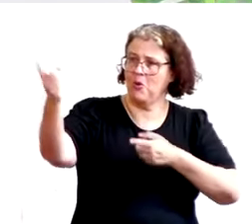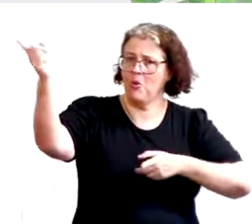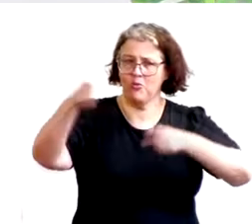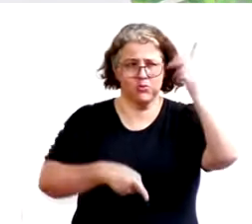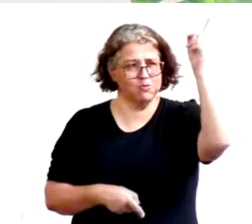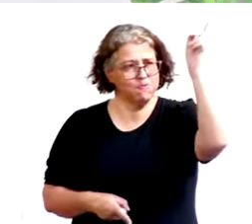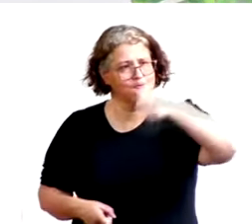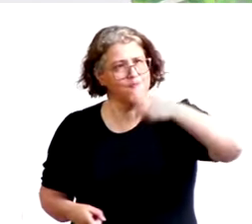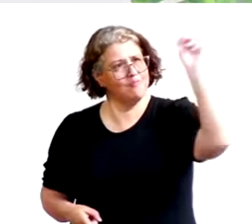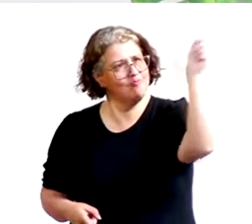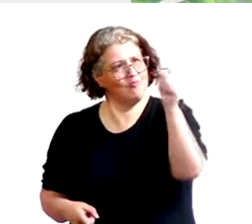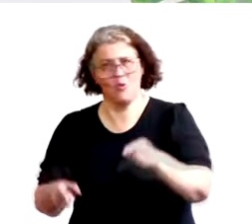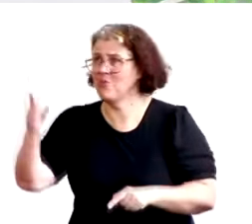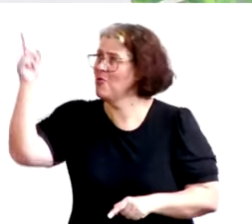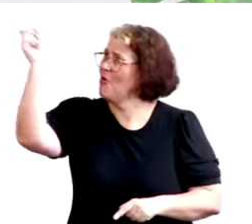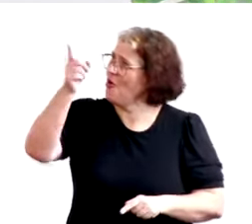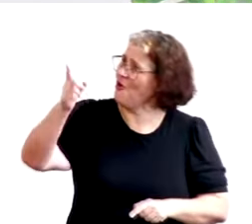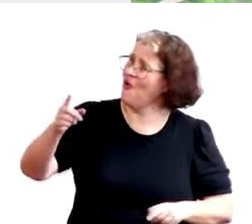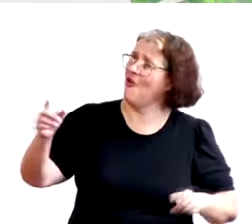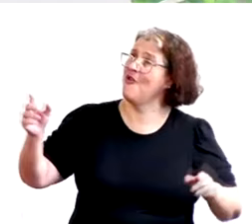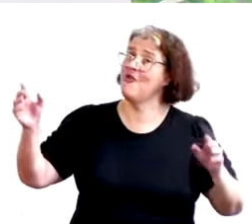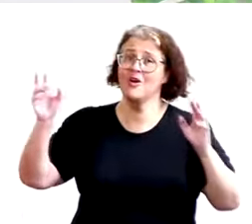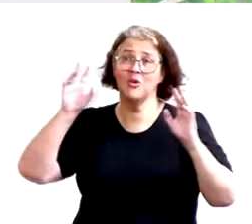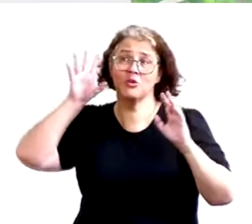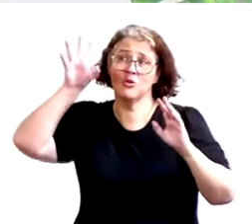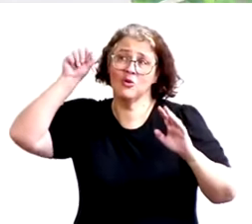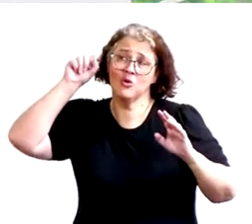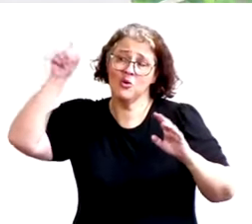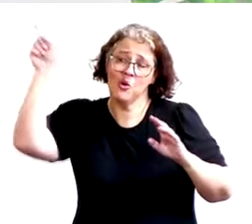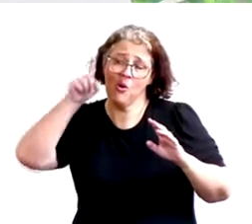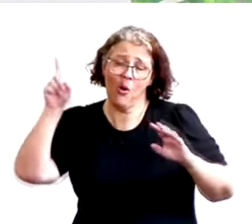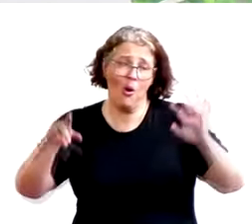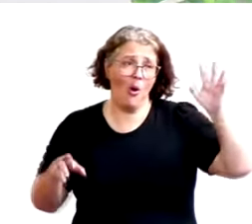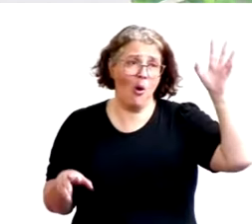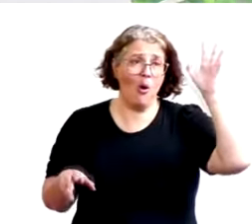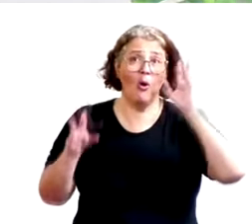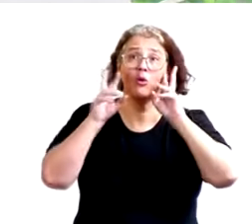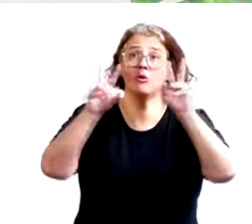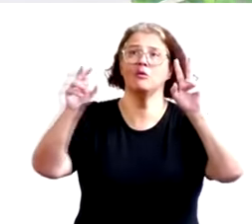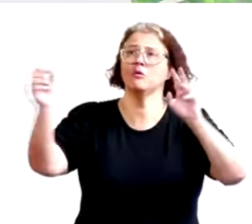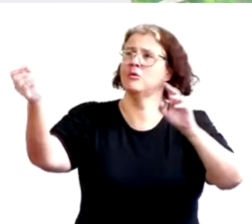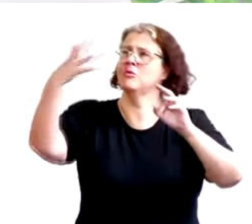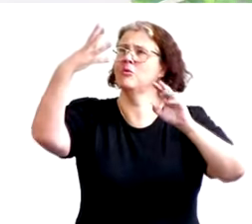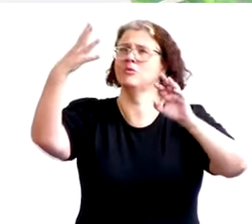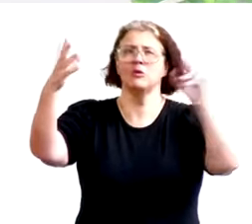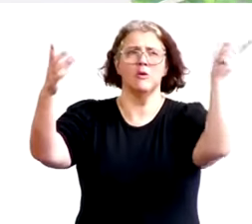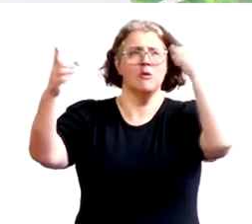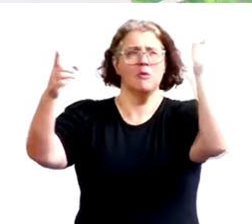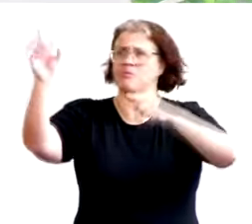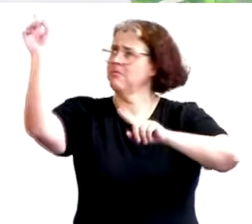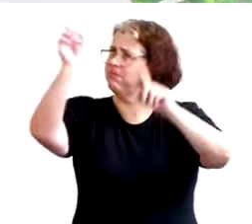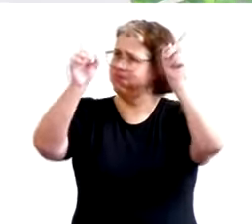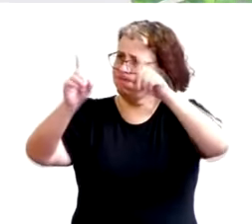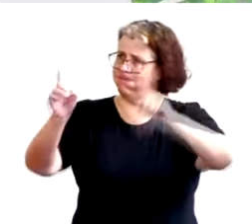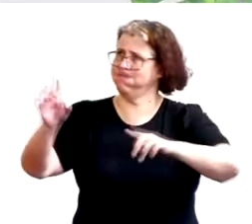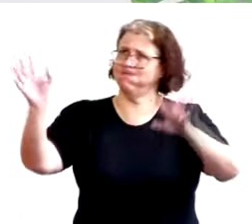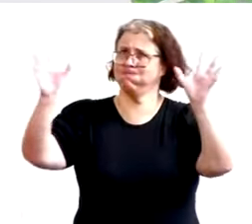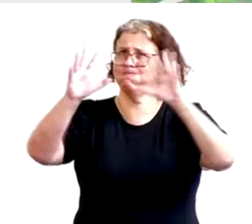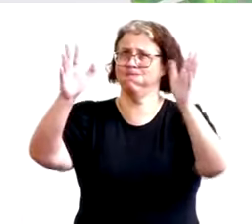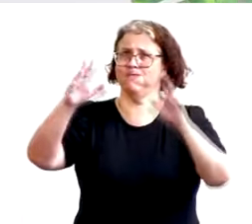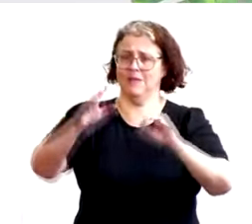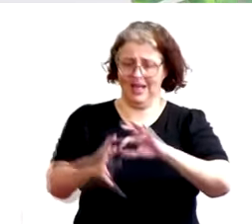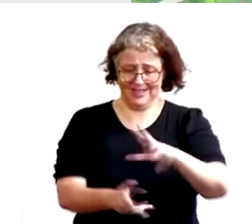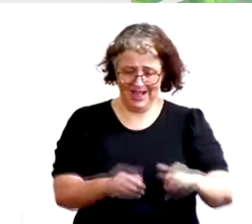teu Trovão Eco ou na redondeza os relâmpagos iluminaram o mundo a terra se abalou e